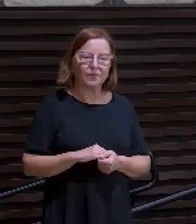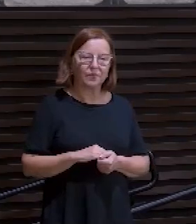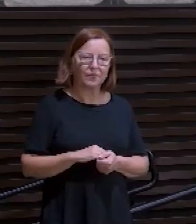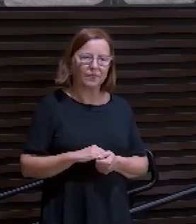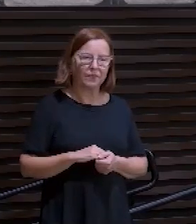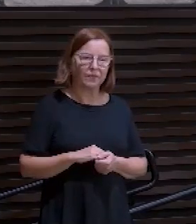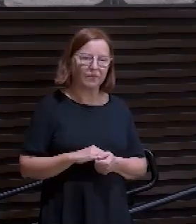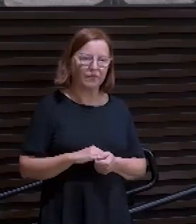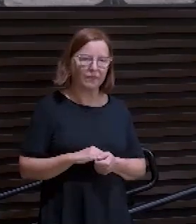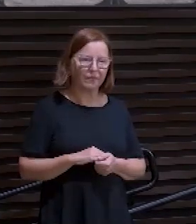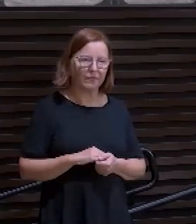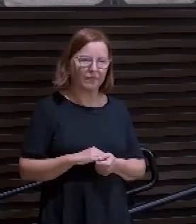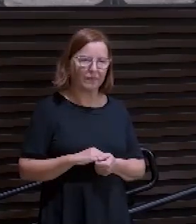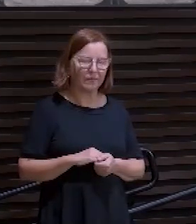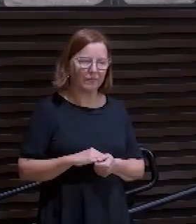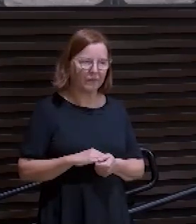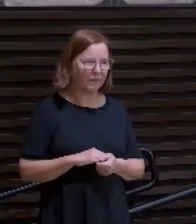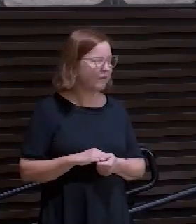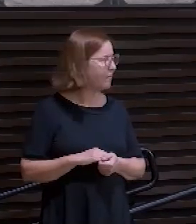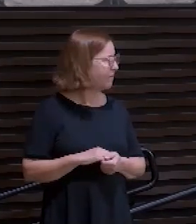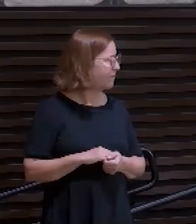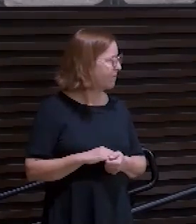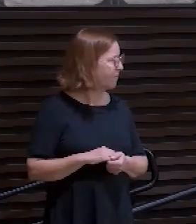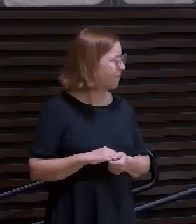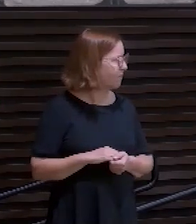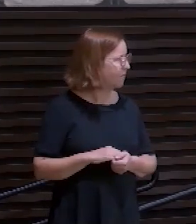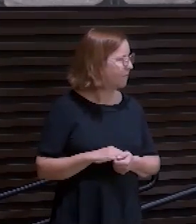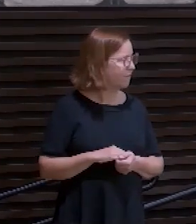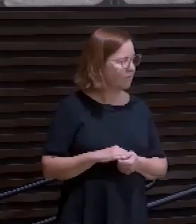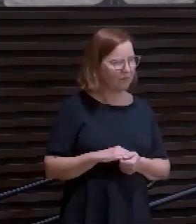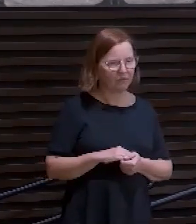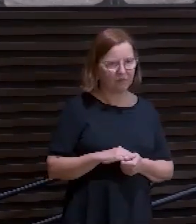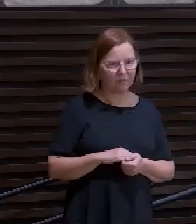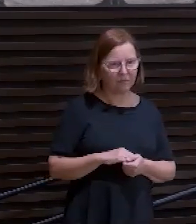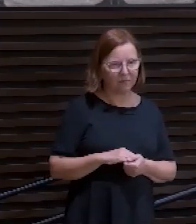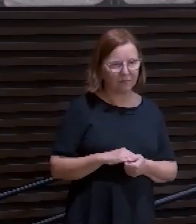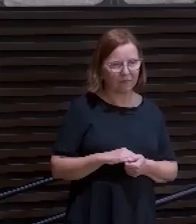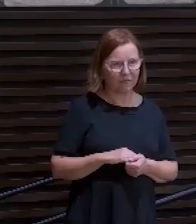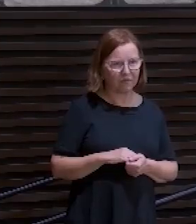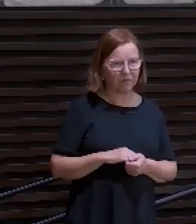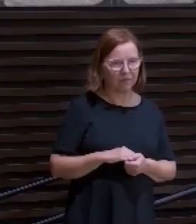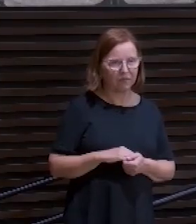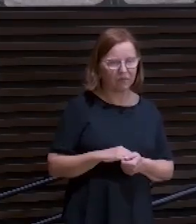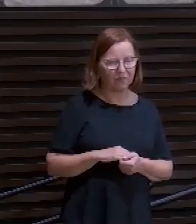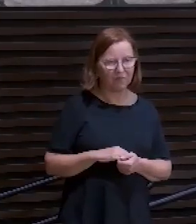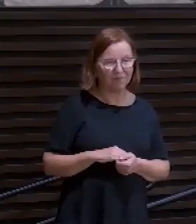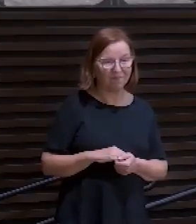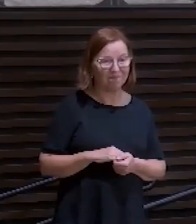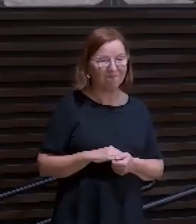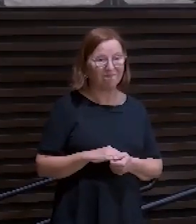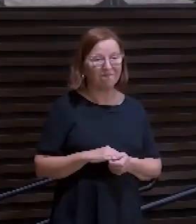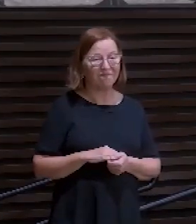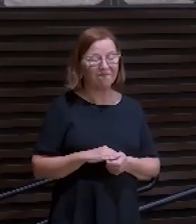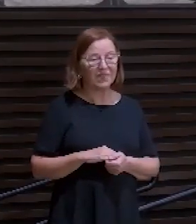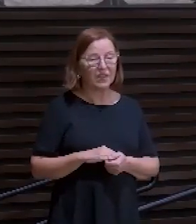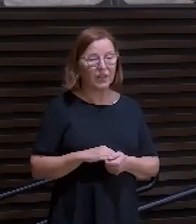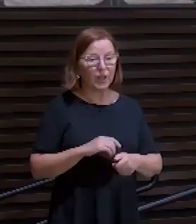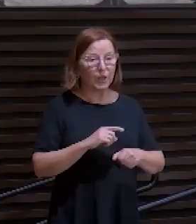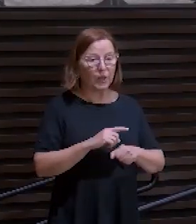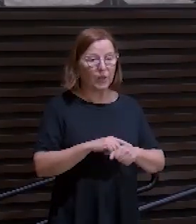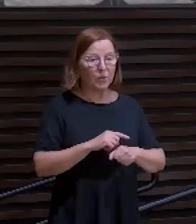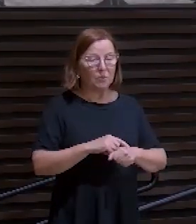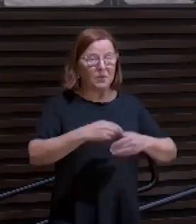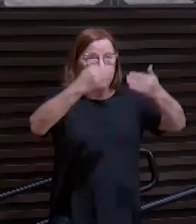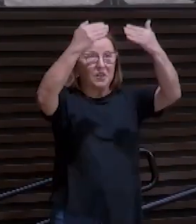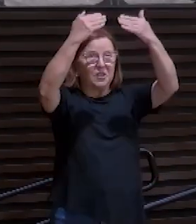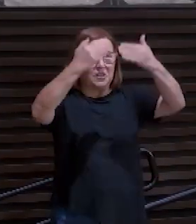abriu-se um novo caminho. Um novo caminho quando o véu foi rasgado. E sabe o que é que o nosso